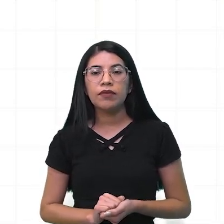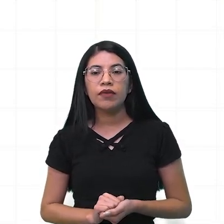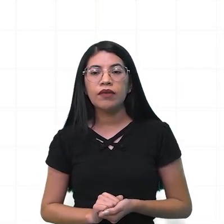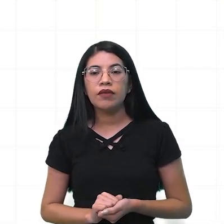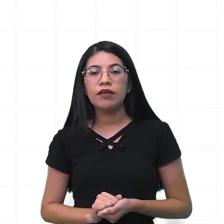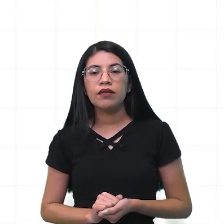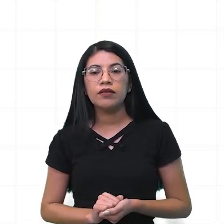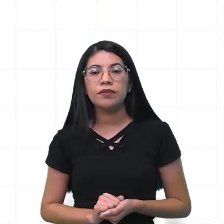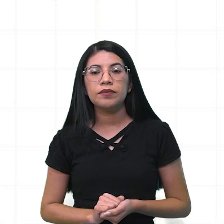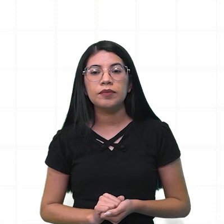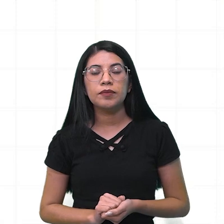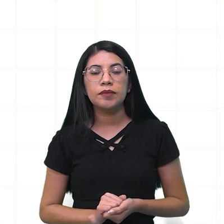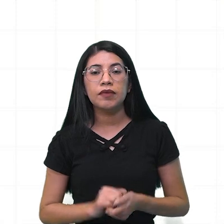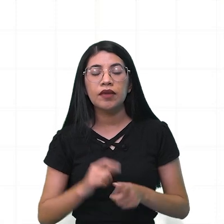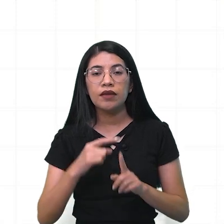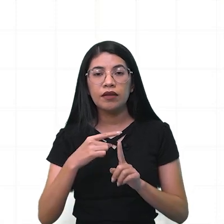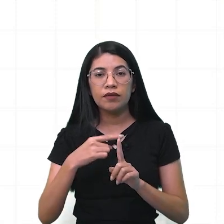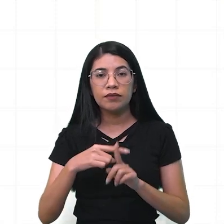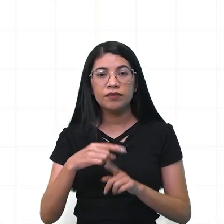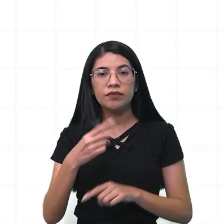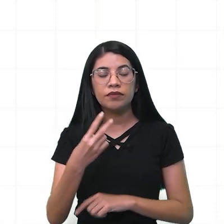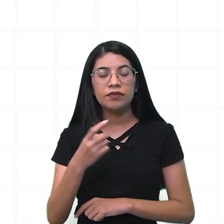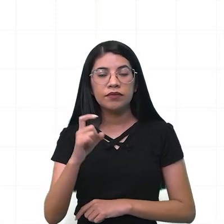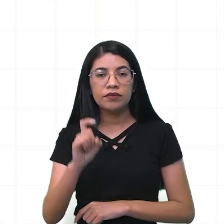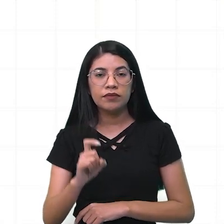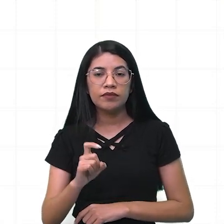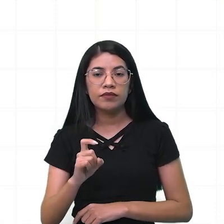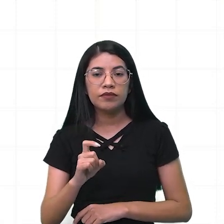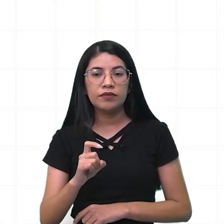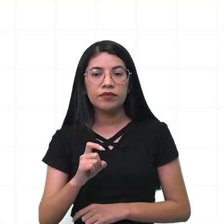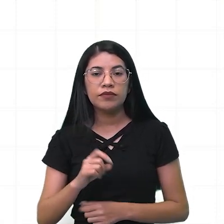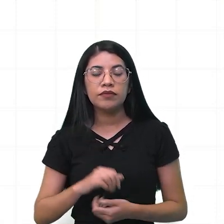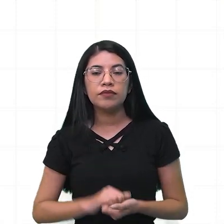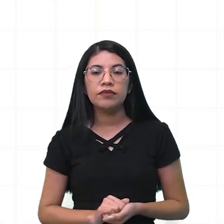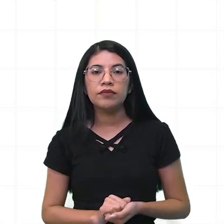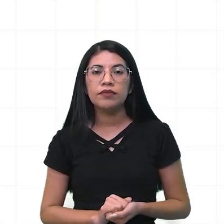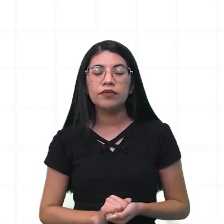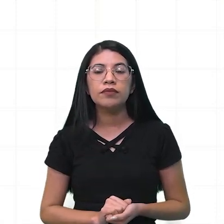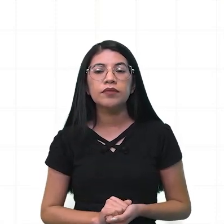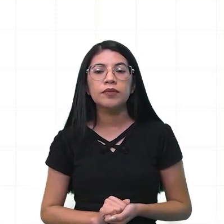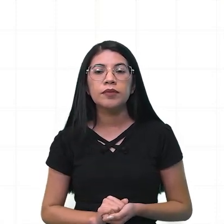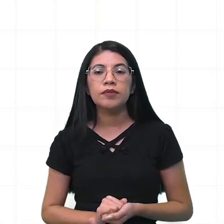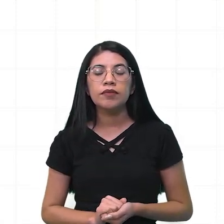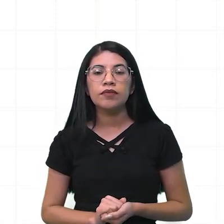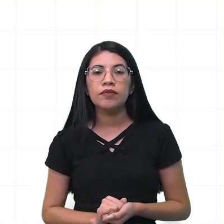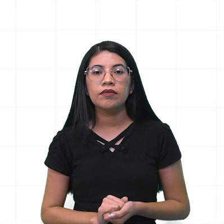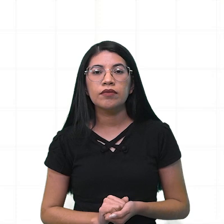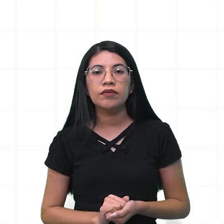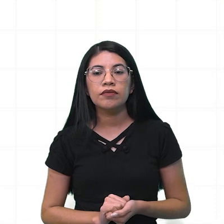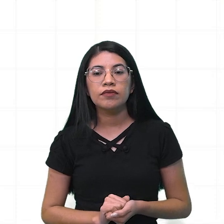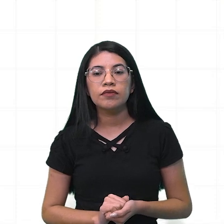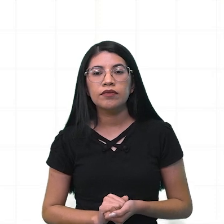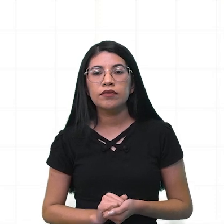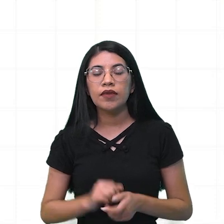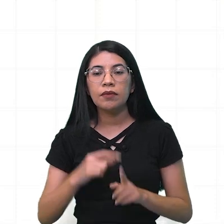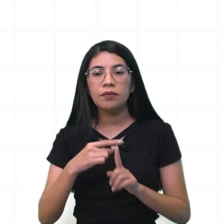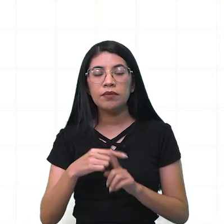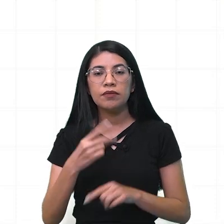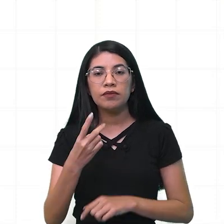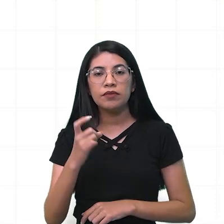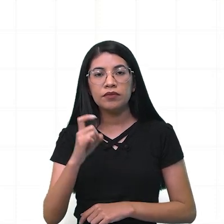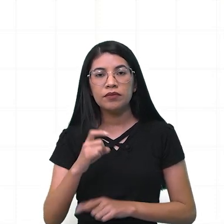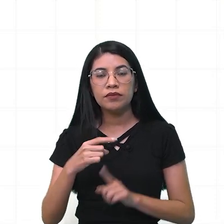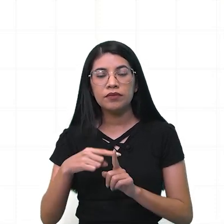mais 2x, esse carinha aqui, e por último, 2x mais